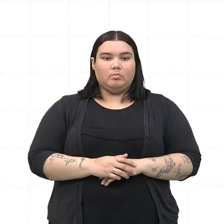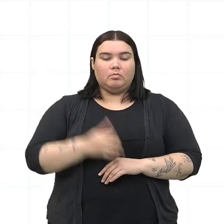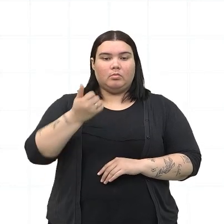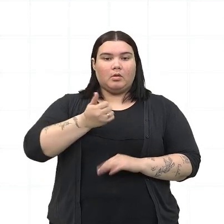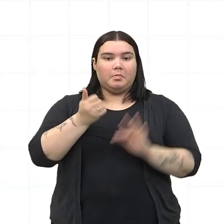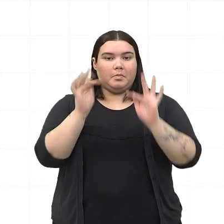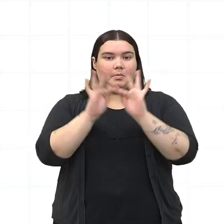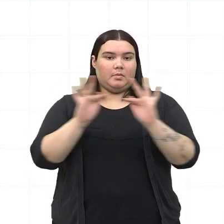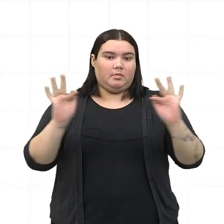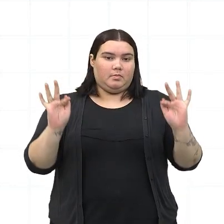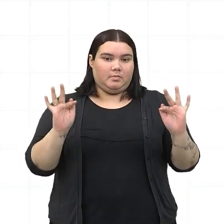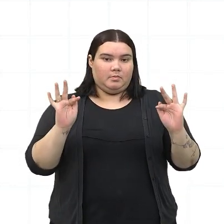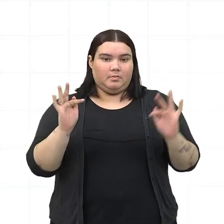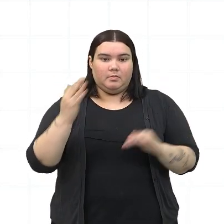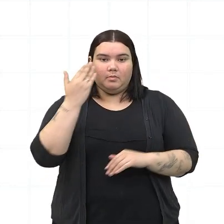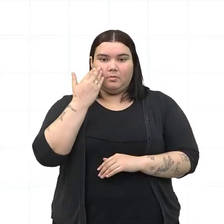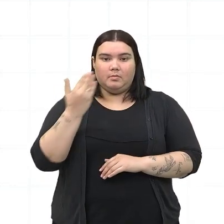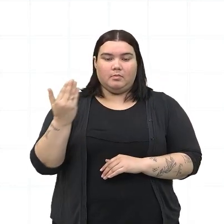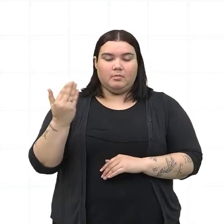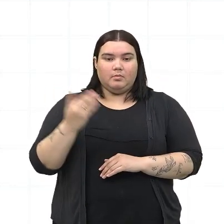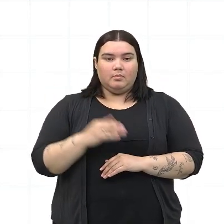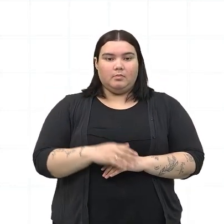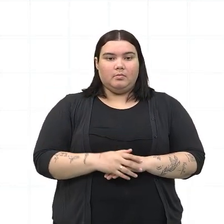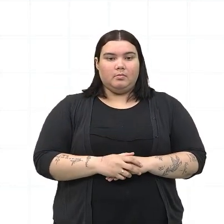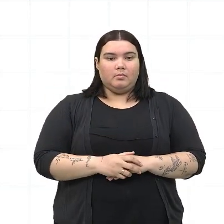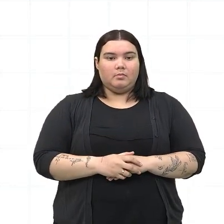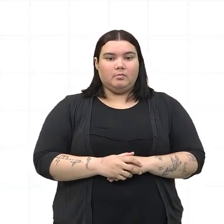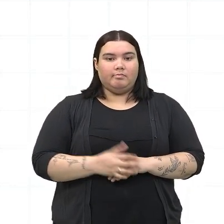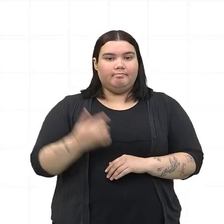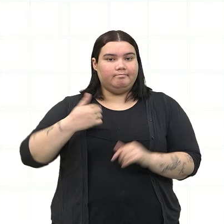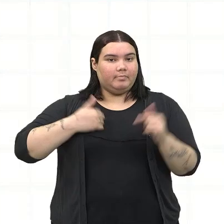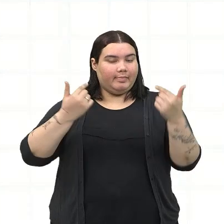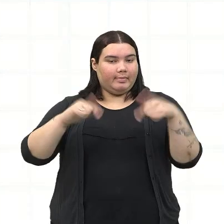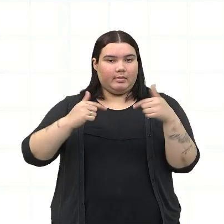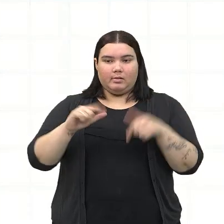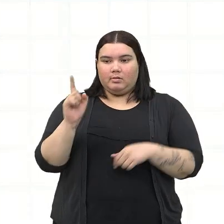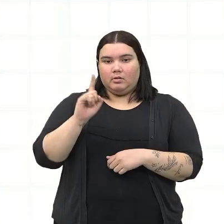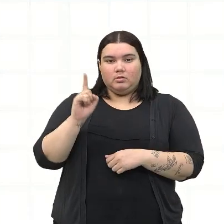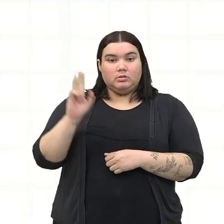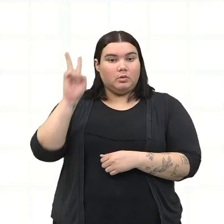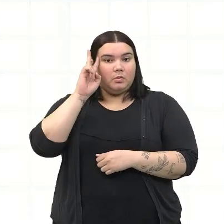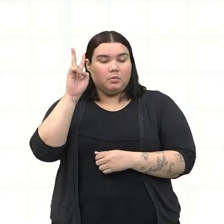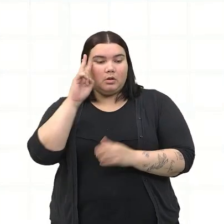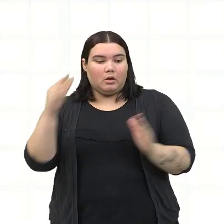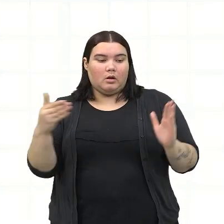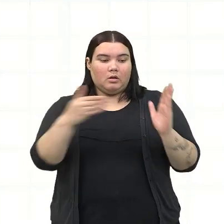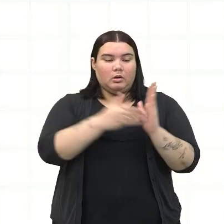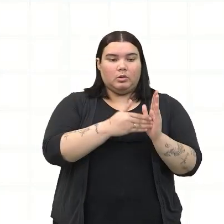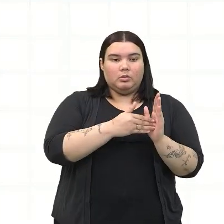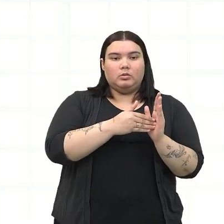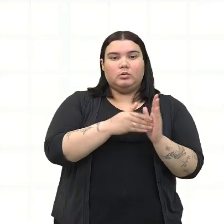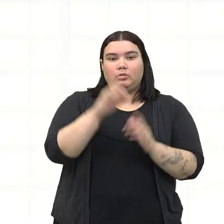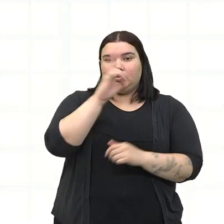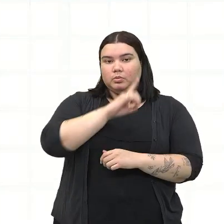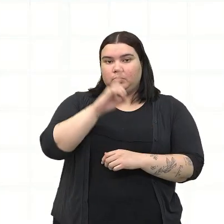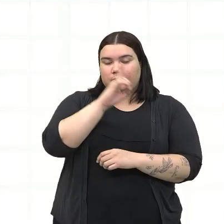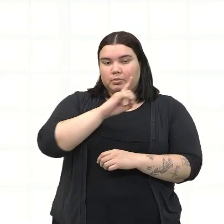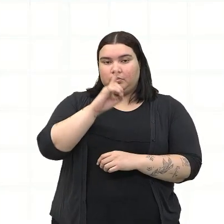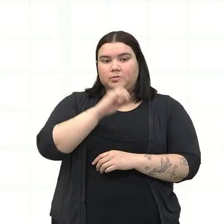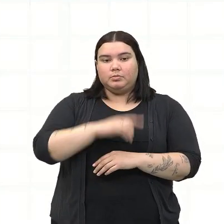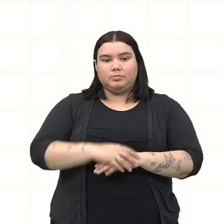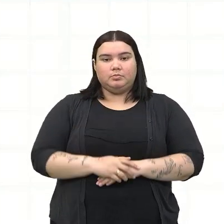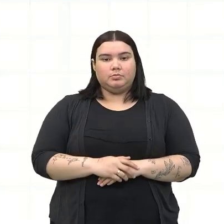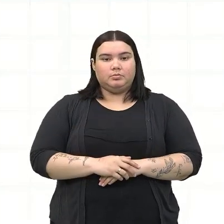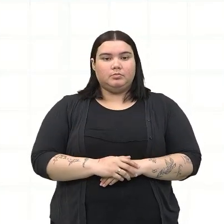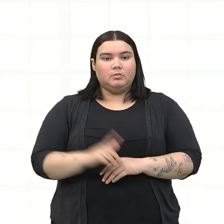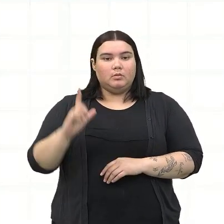not work from Monday to Sunday. Eu não trabalharei, né, de segunda a domingo. Então, aqui nós